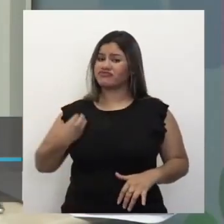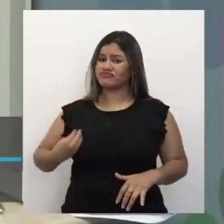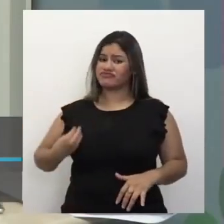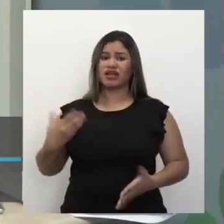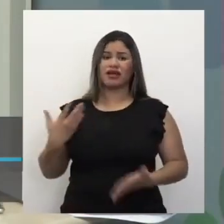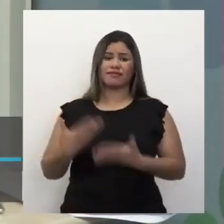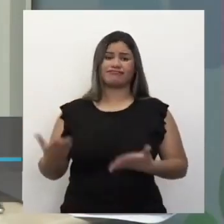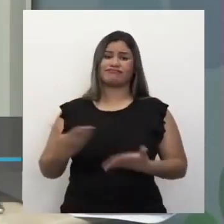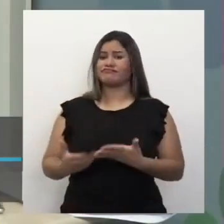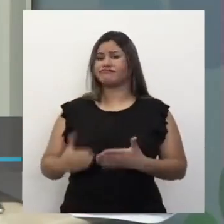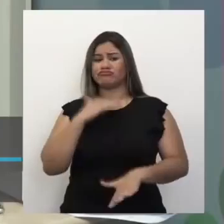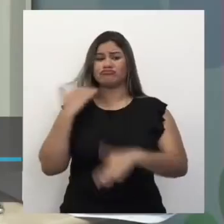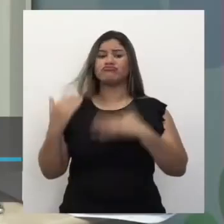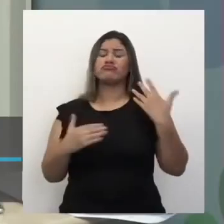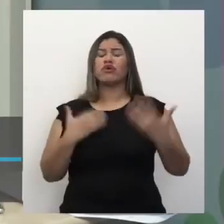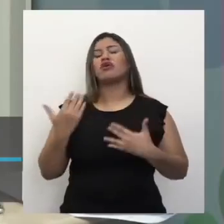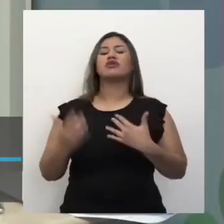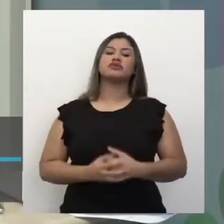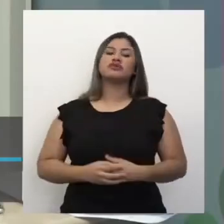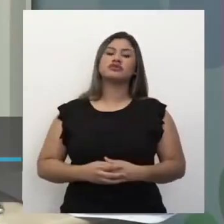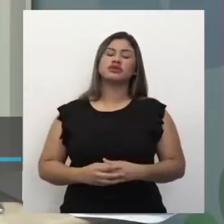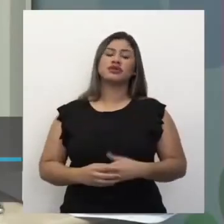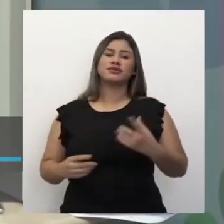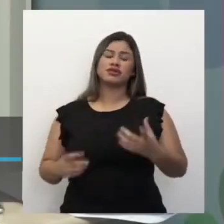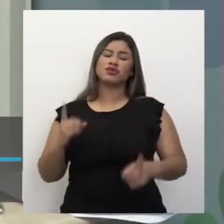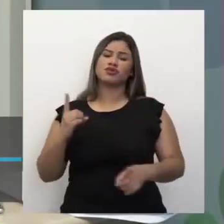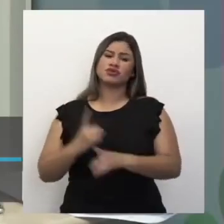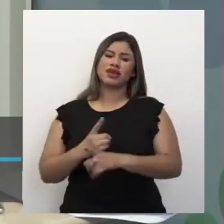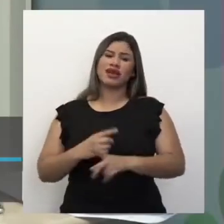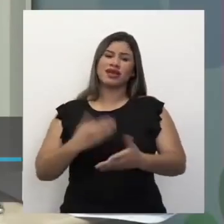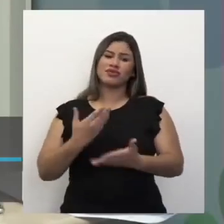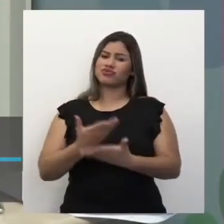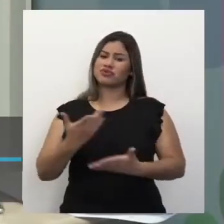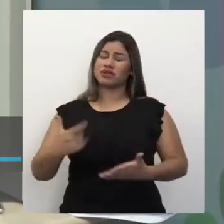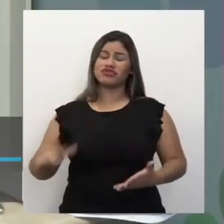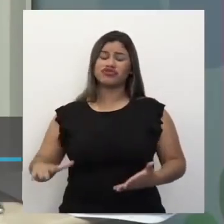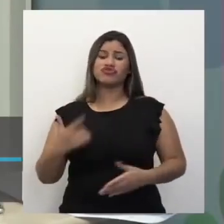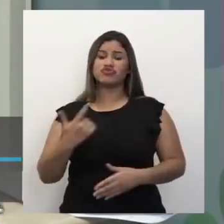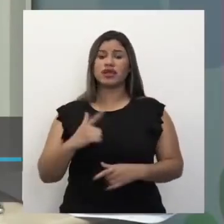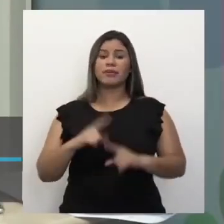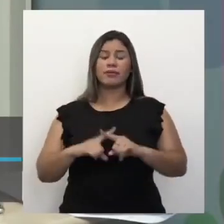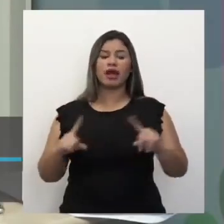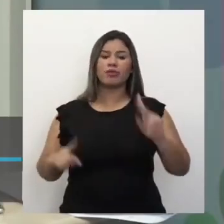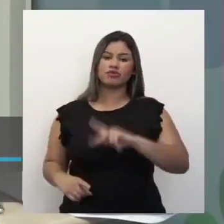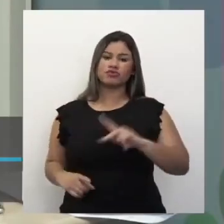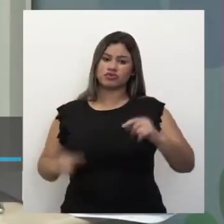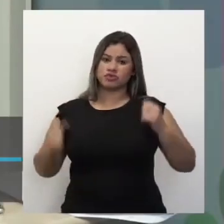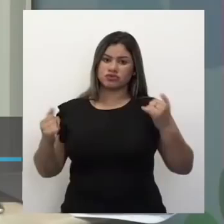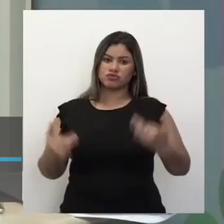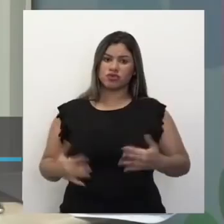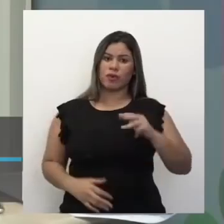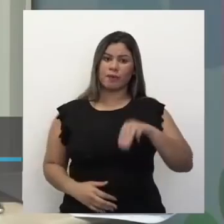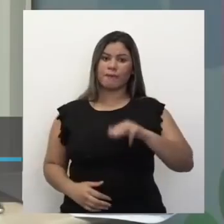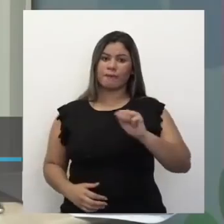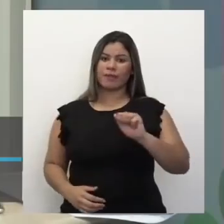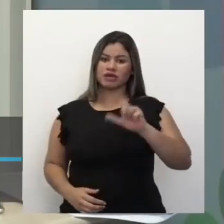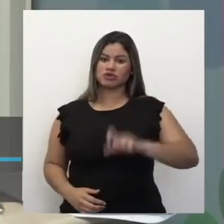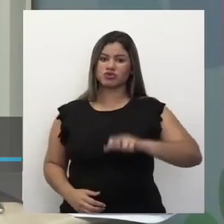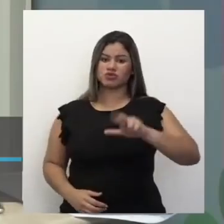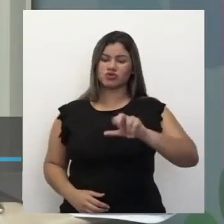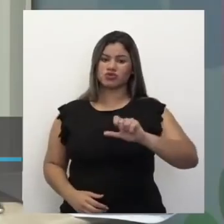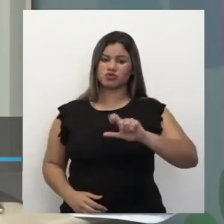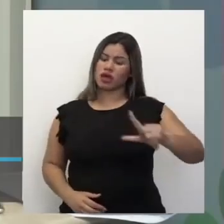alunos, mas eu encontrei uma participação muito rica aí dos nossos colegas professores, entre eles aí o Maxwell, que já tinha colocado